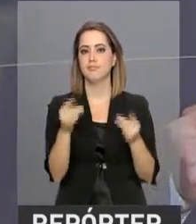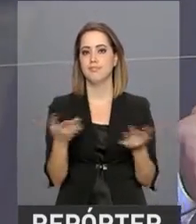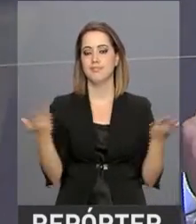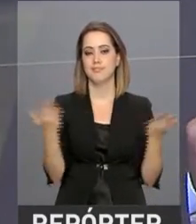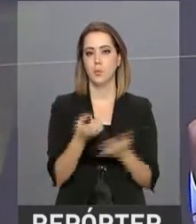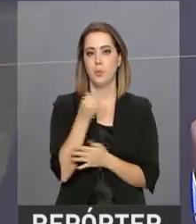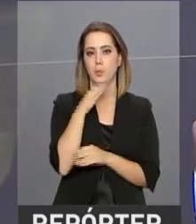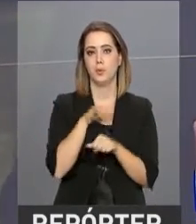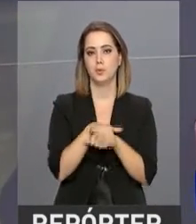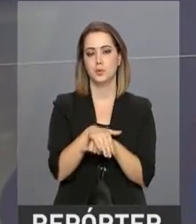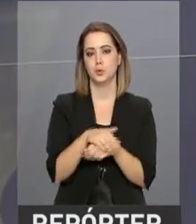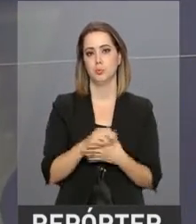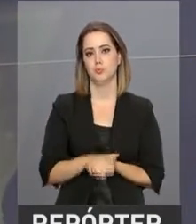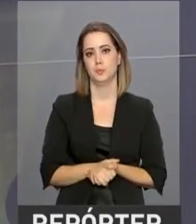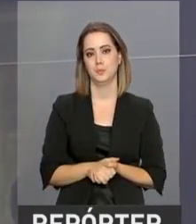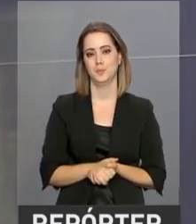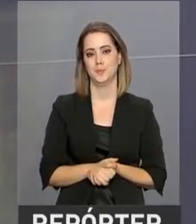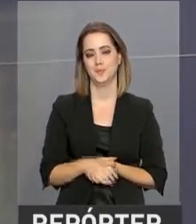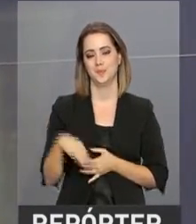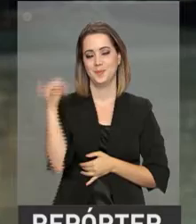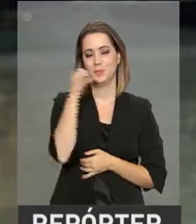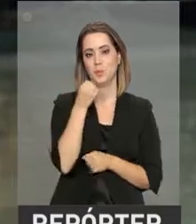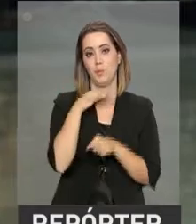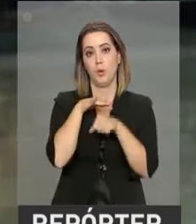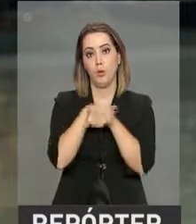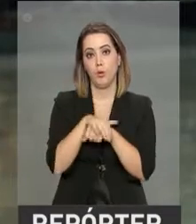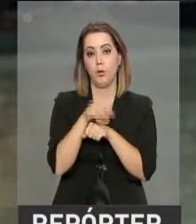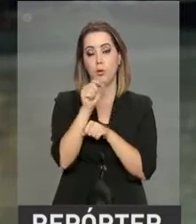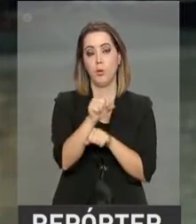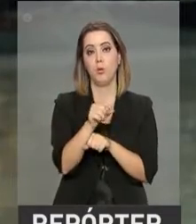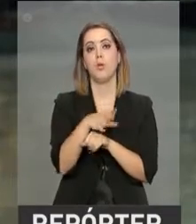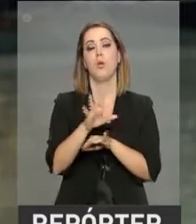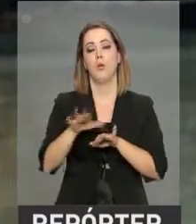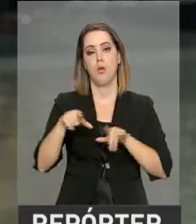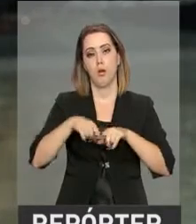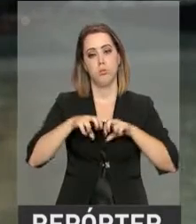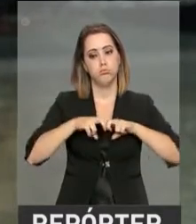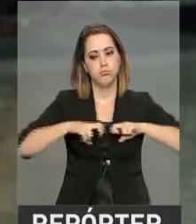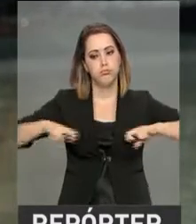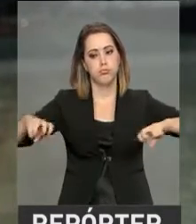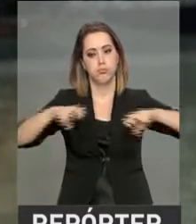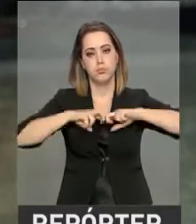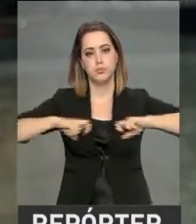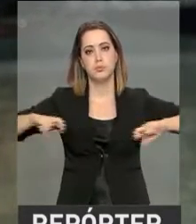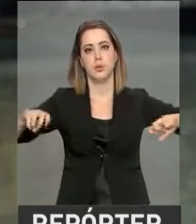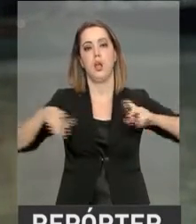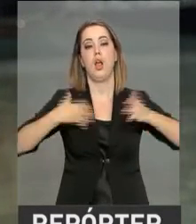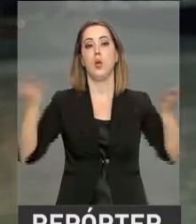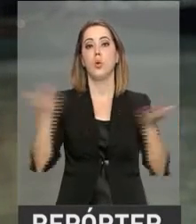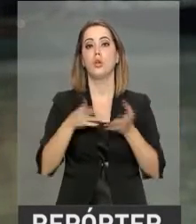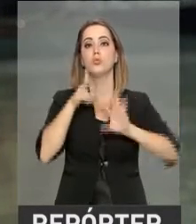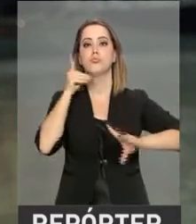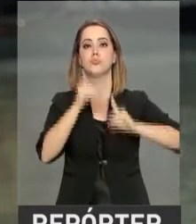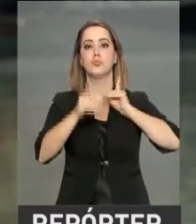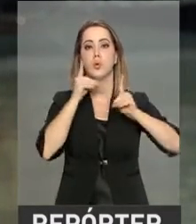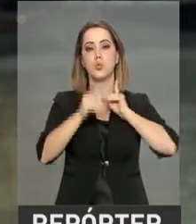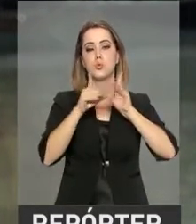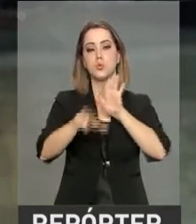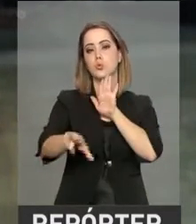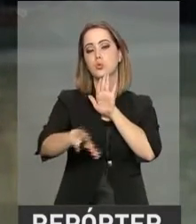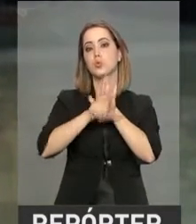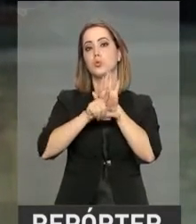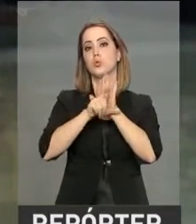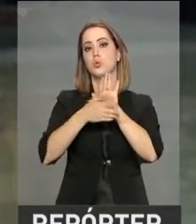para o boa noite boa noite jaime o plenário da câmara dos deputados está discutindo o projeto de lei que retira a